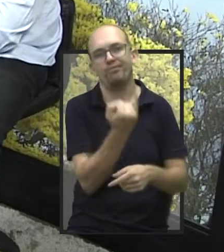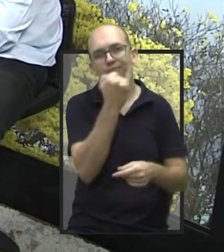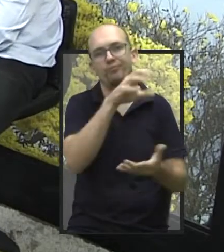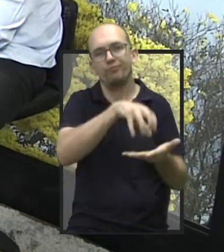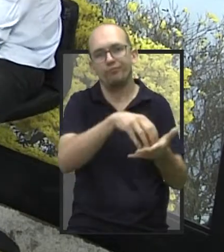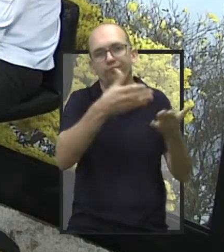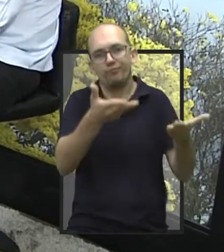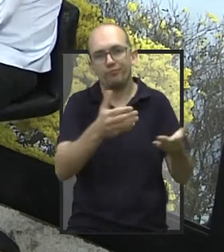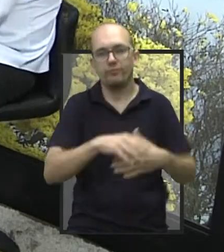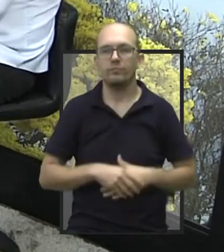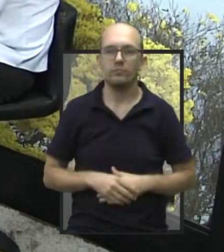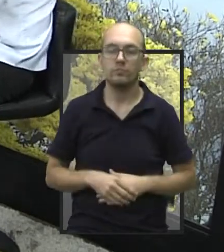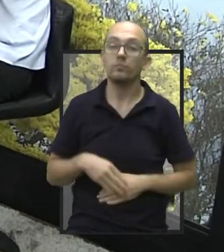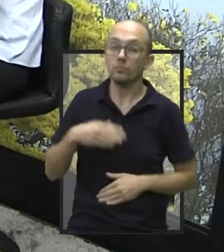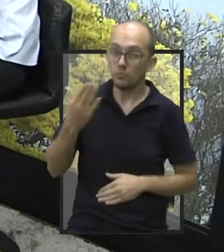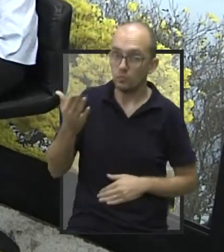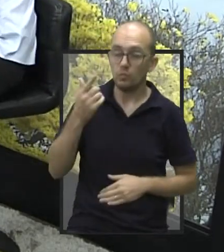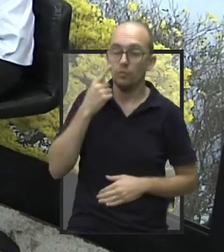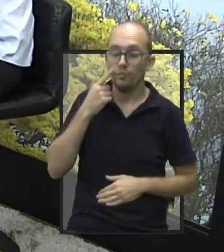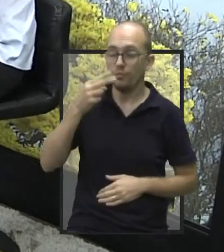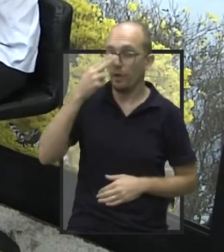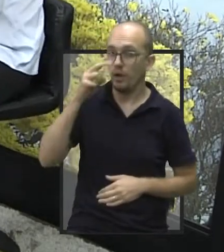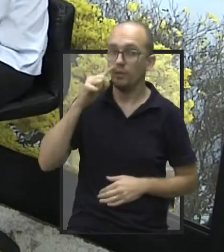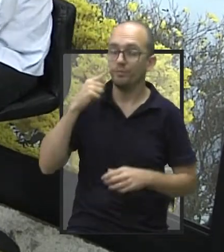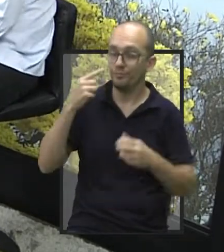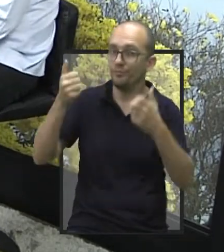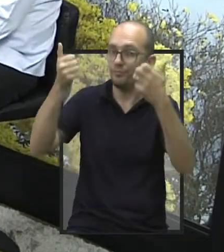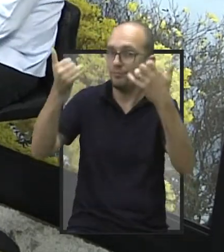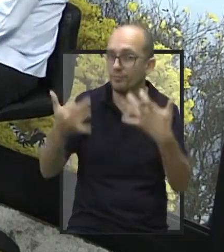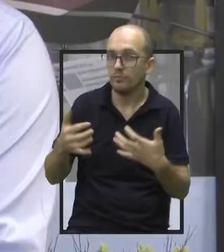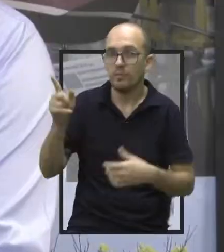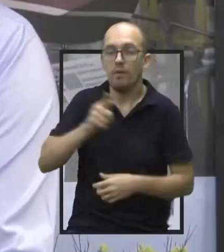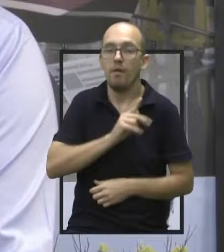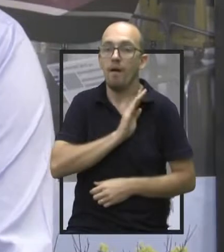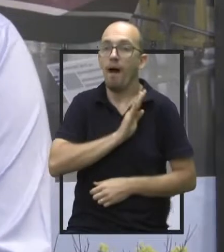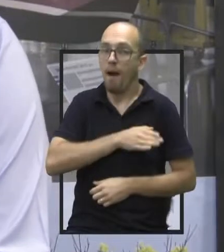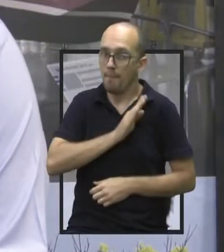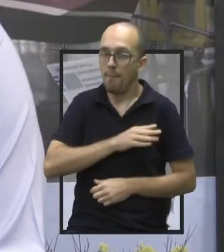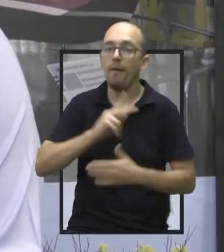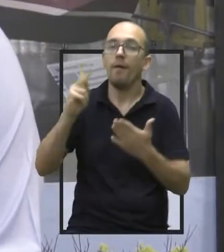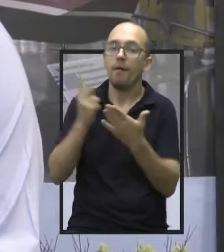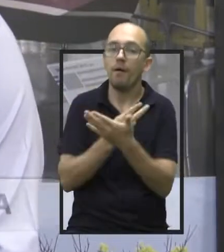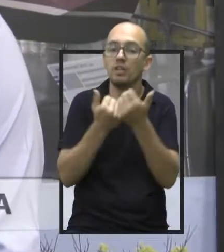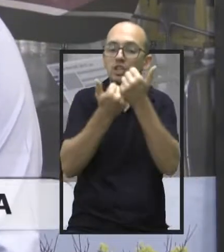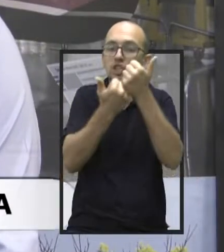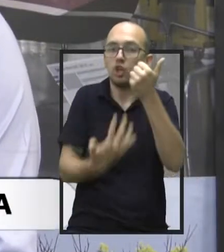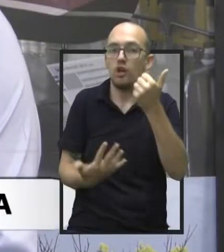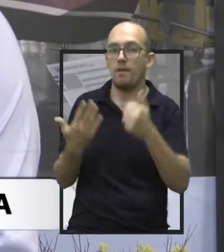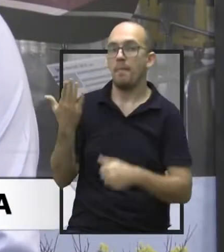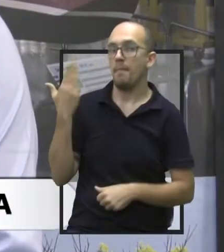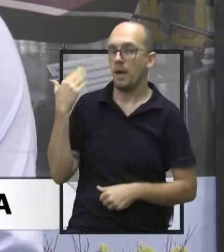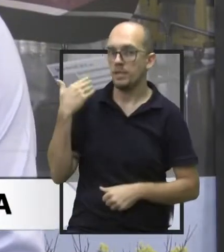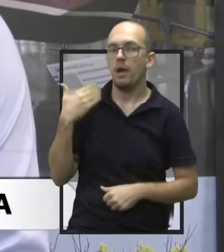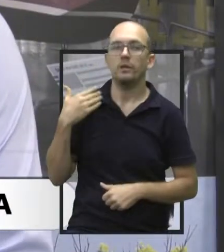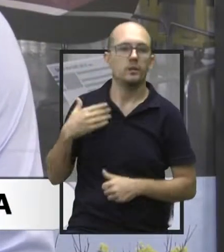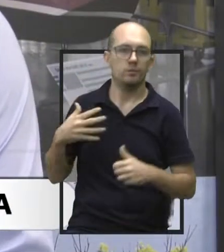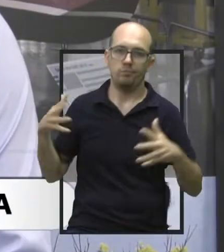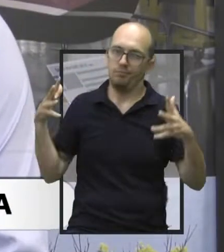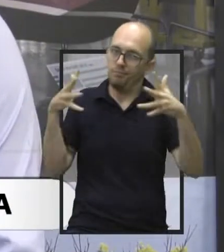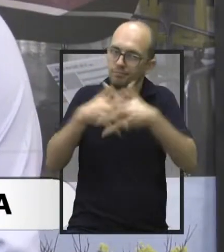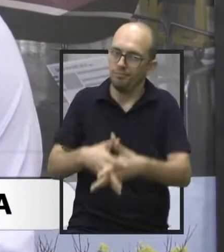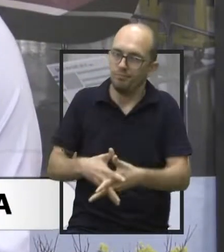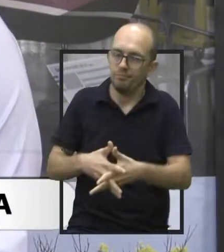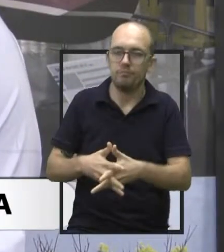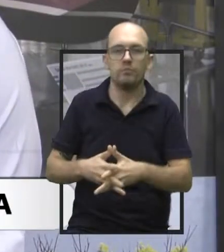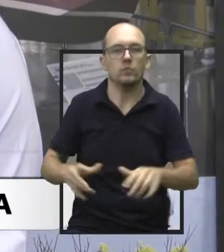entidade? Olha, Ângelo, a AMAE, ela sofreu com a diretoria passada ali. Sofreu como?